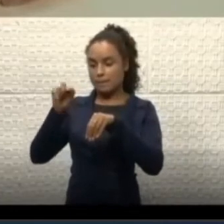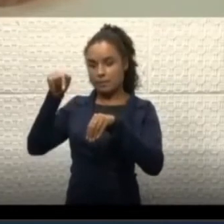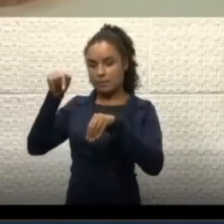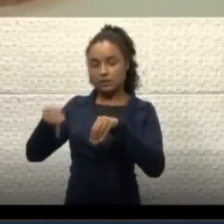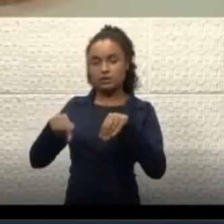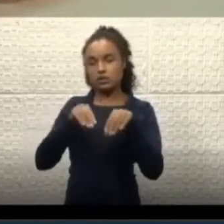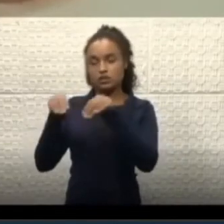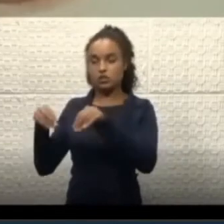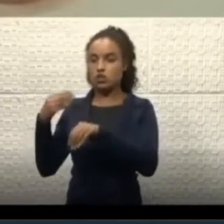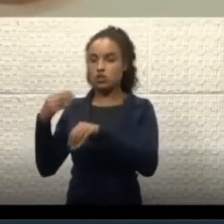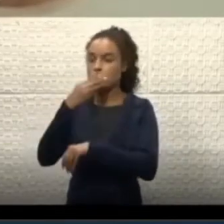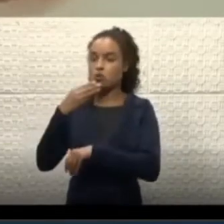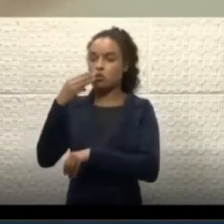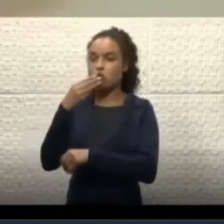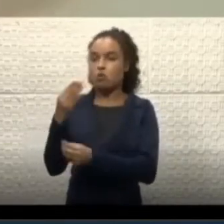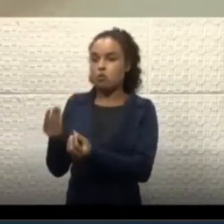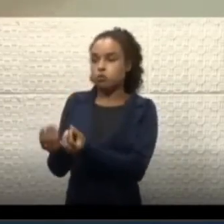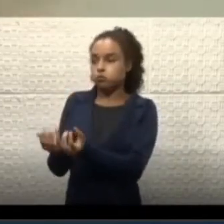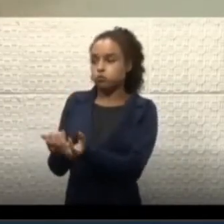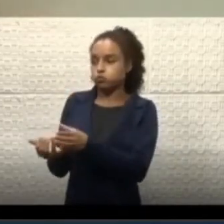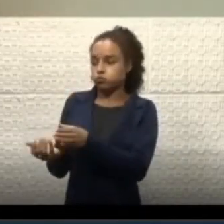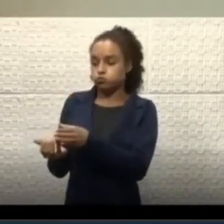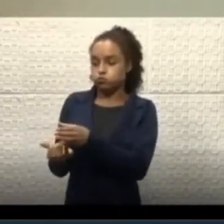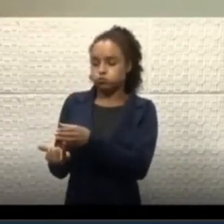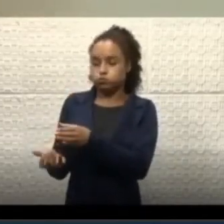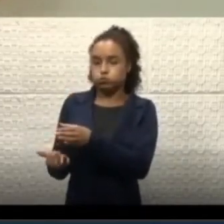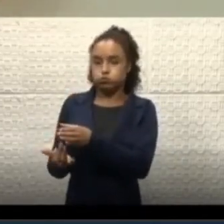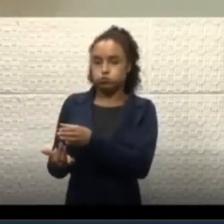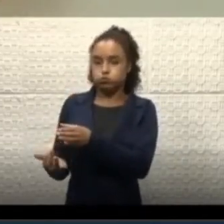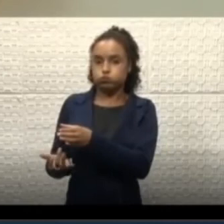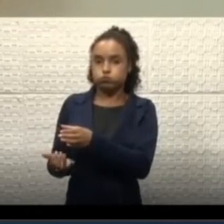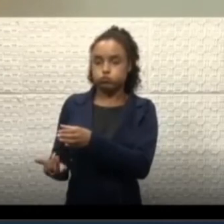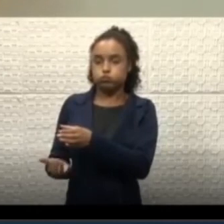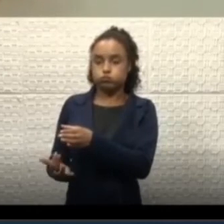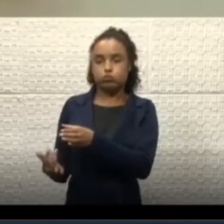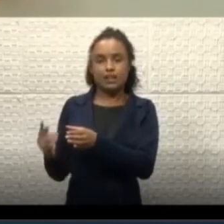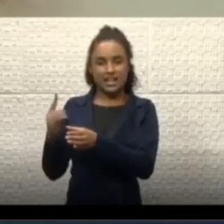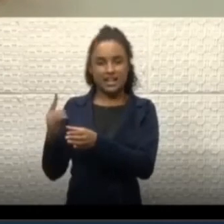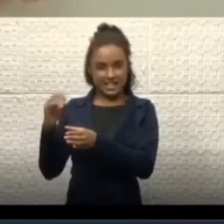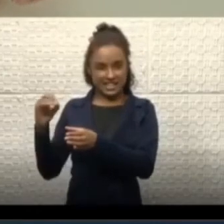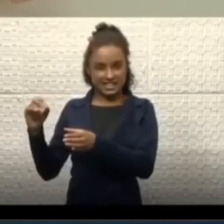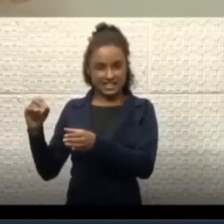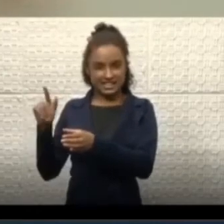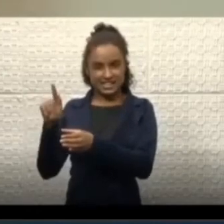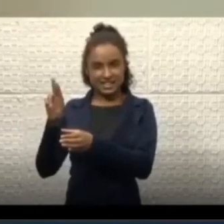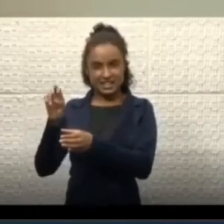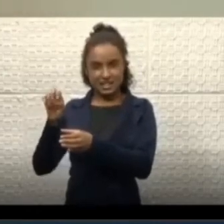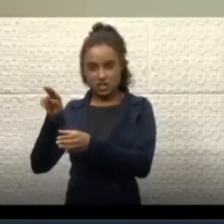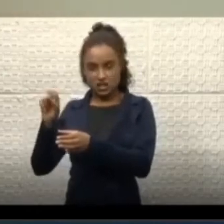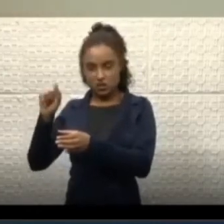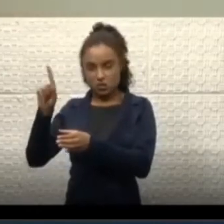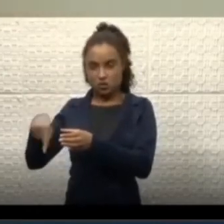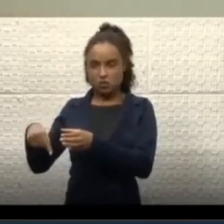de açúcar para a fervura, tá? Quando vocês ferverem esse material, ele vai ficar ainda mais